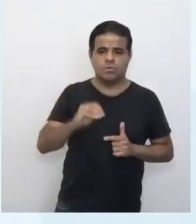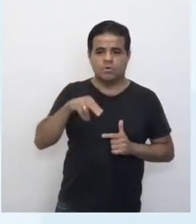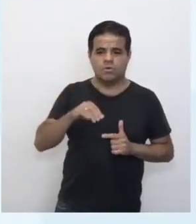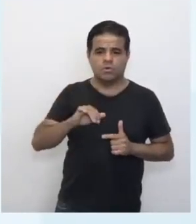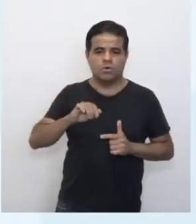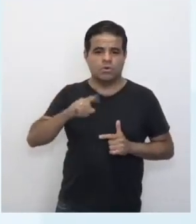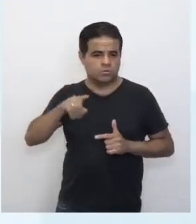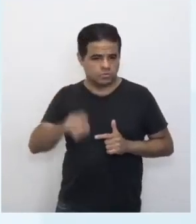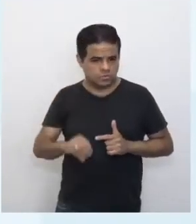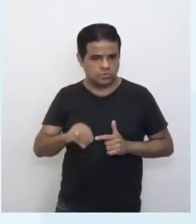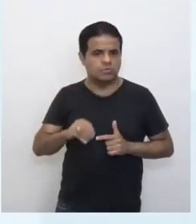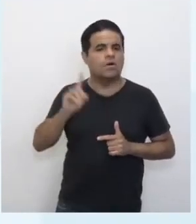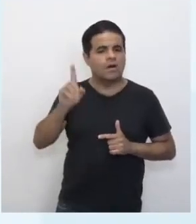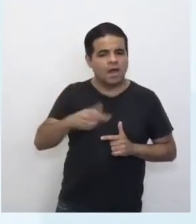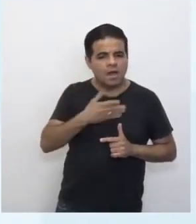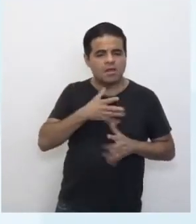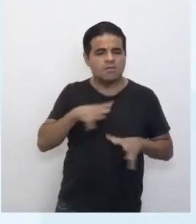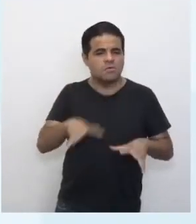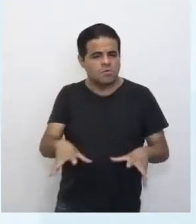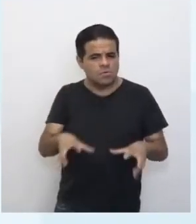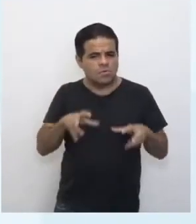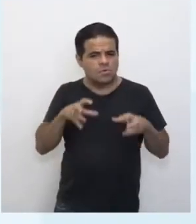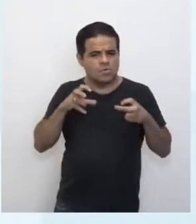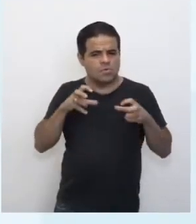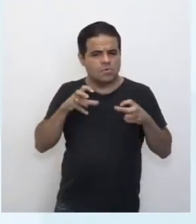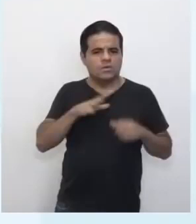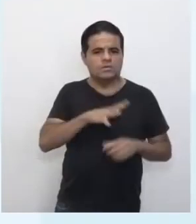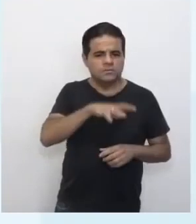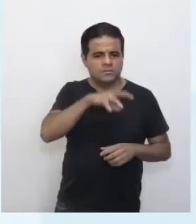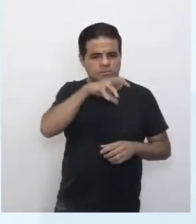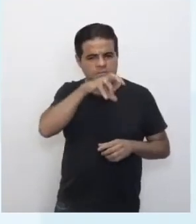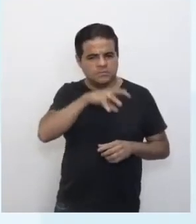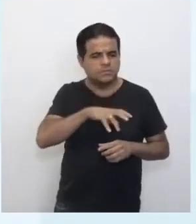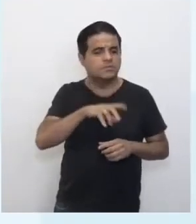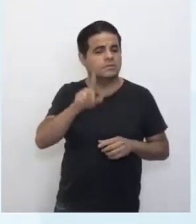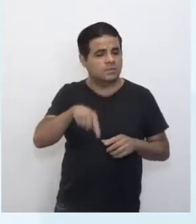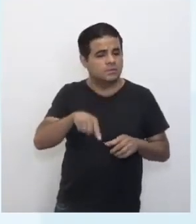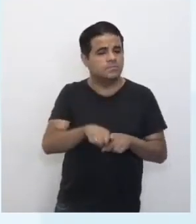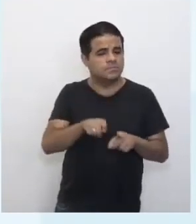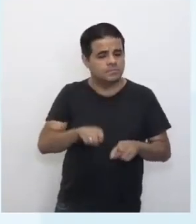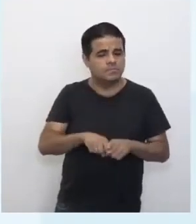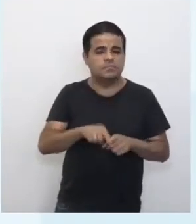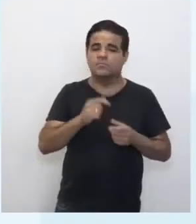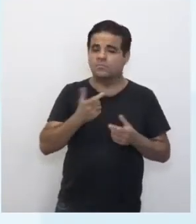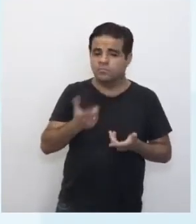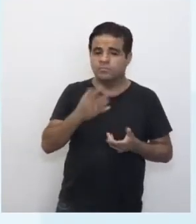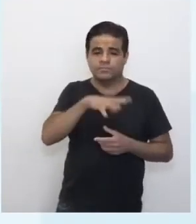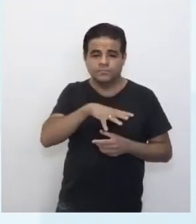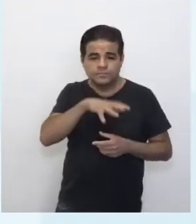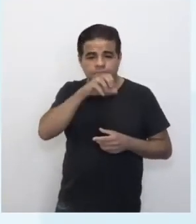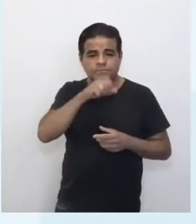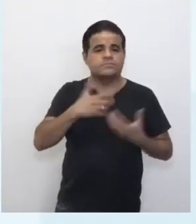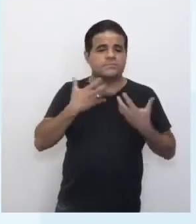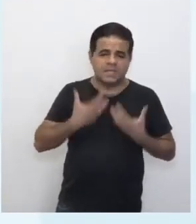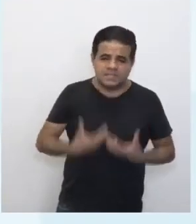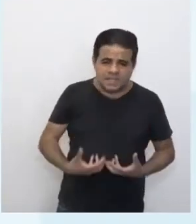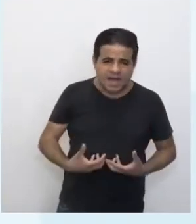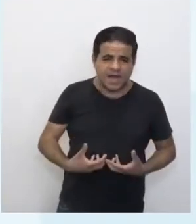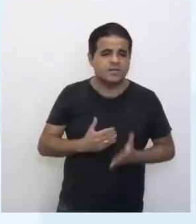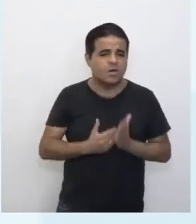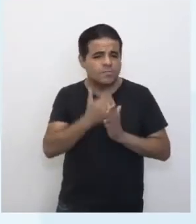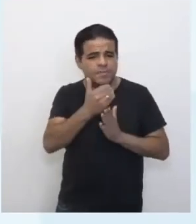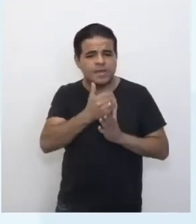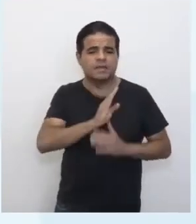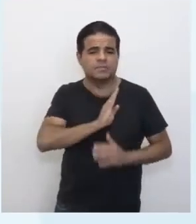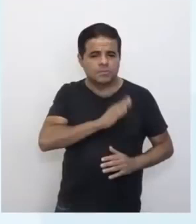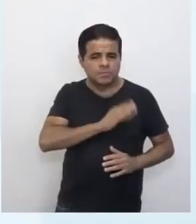carbono, por exemplo, é facilmente absorvido durante a respiração, tanto quanto o oxigênio. Resultado: cansaço, aumento da